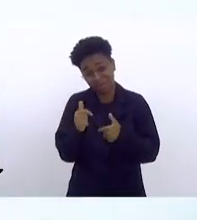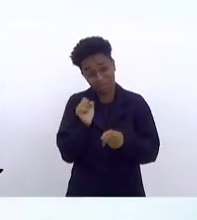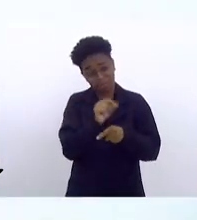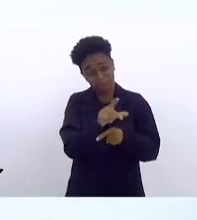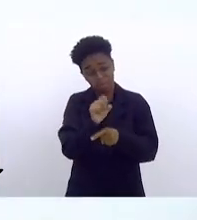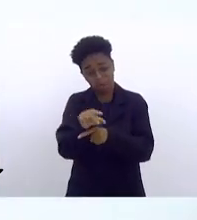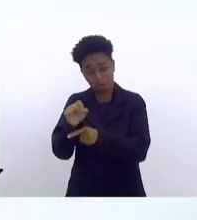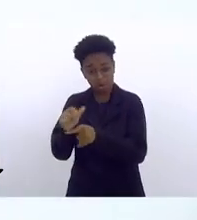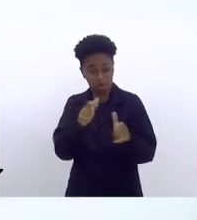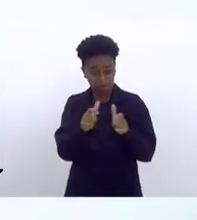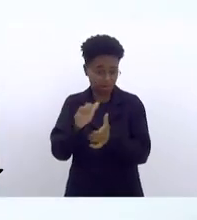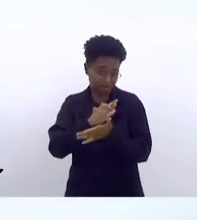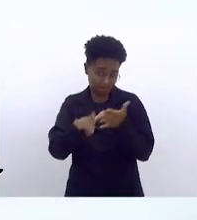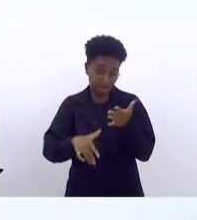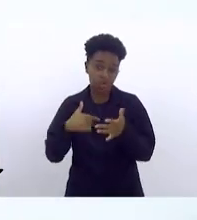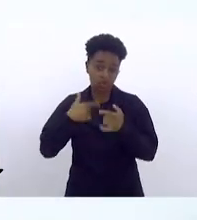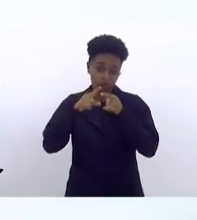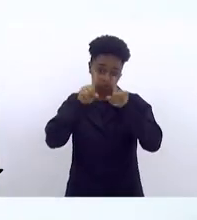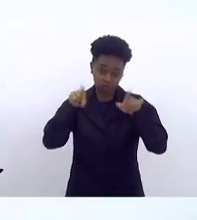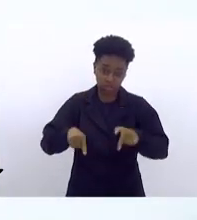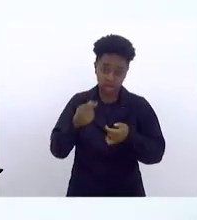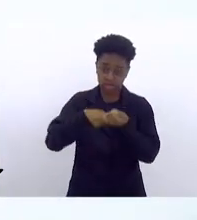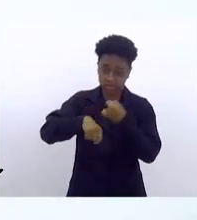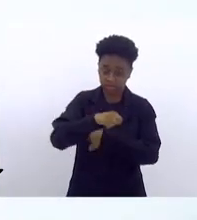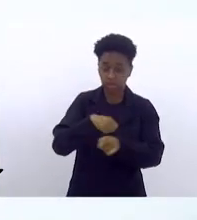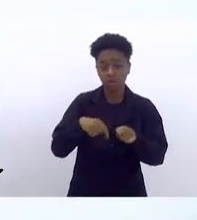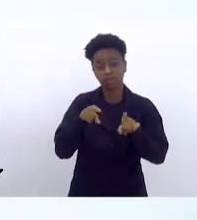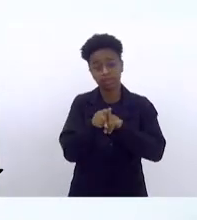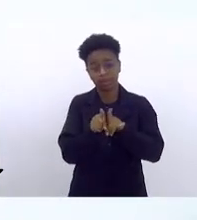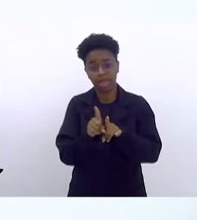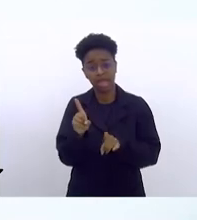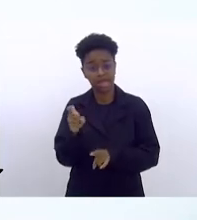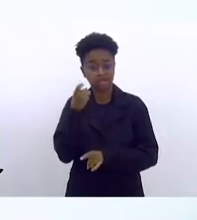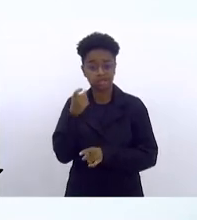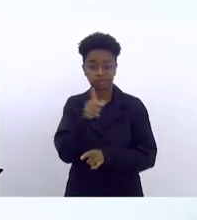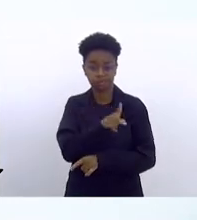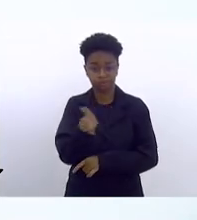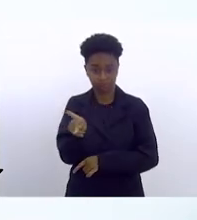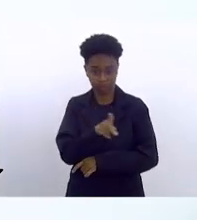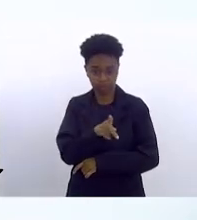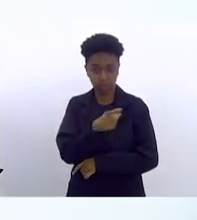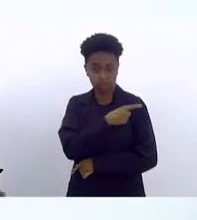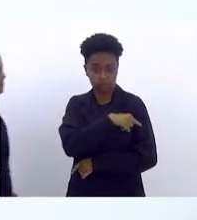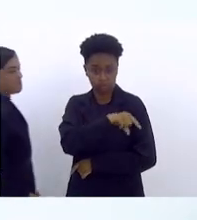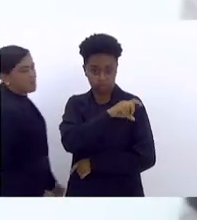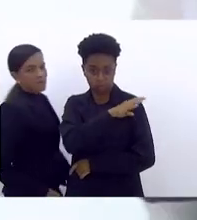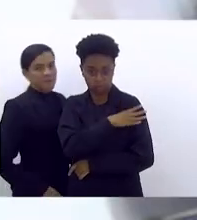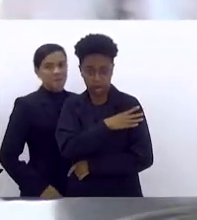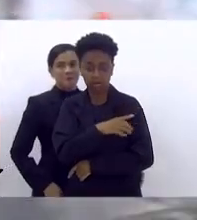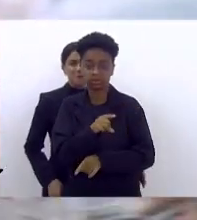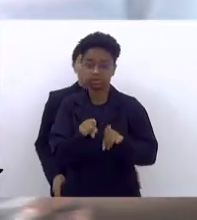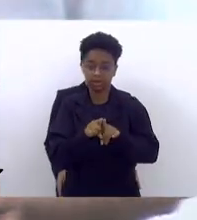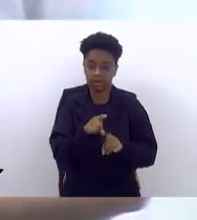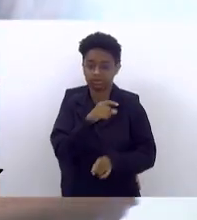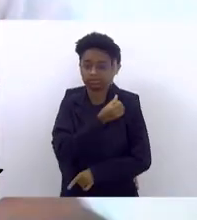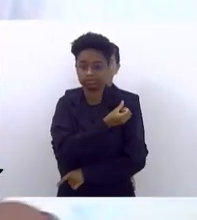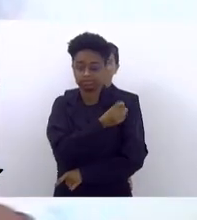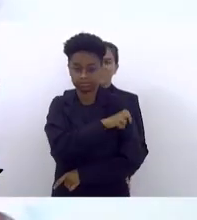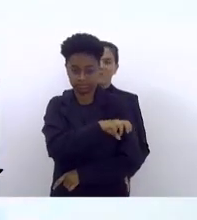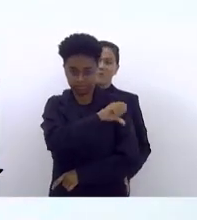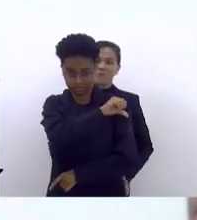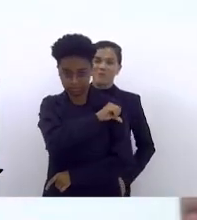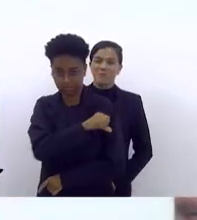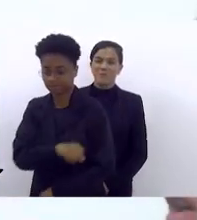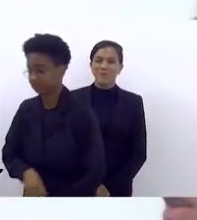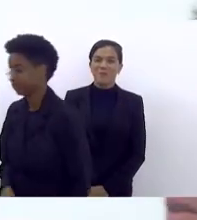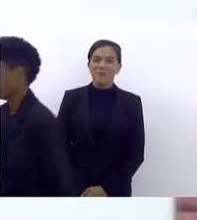da educação fui funcionário administrativo fui professor do primeiro segmento fui professor do segundo segmento também fui professor do